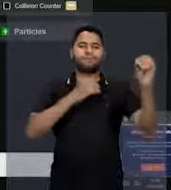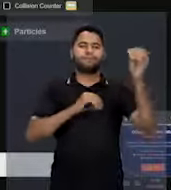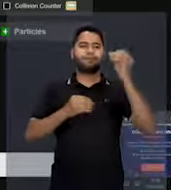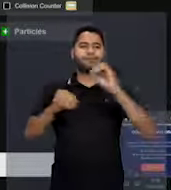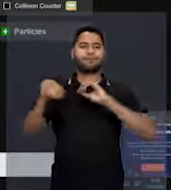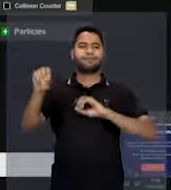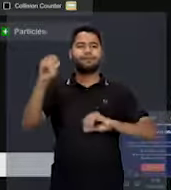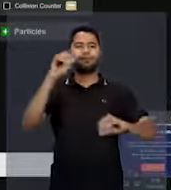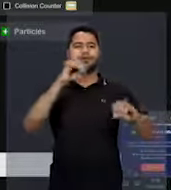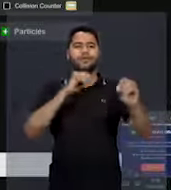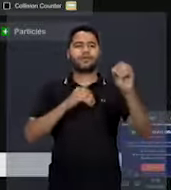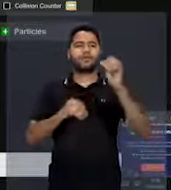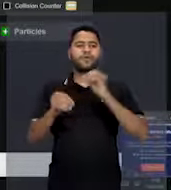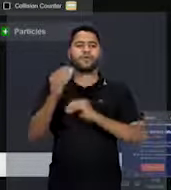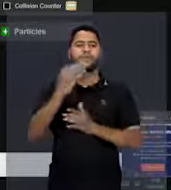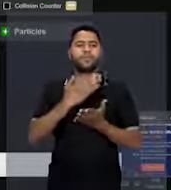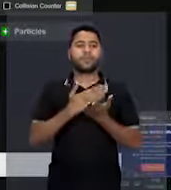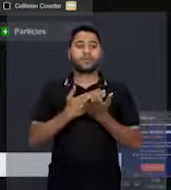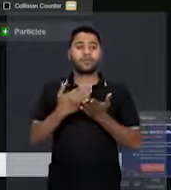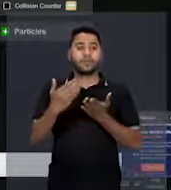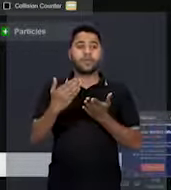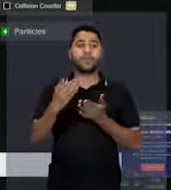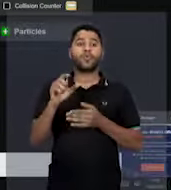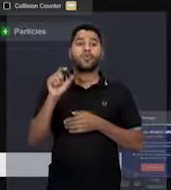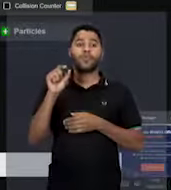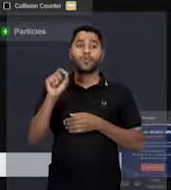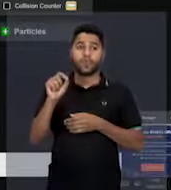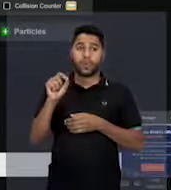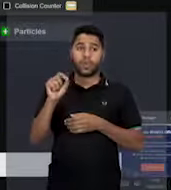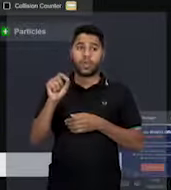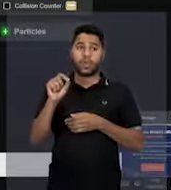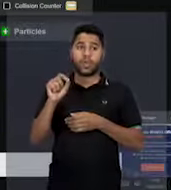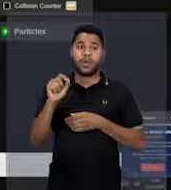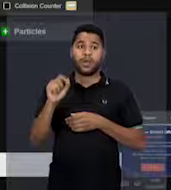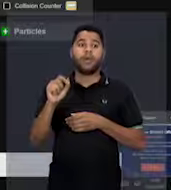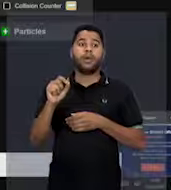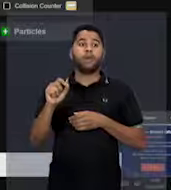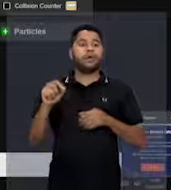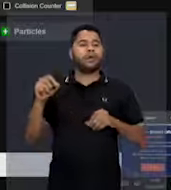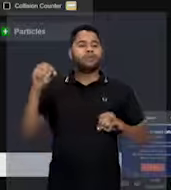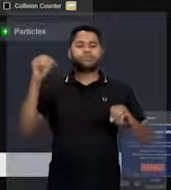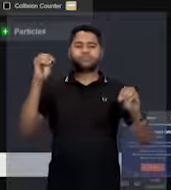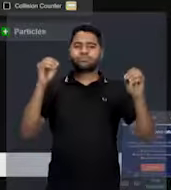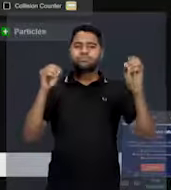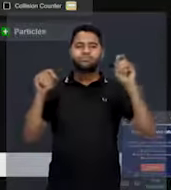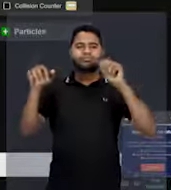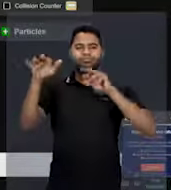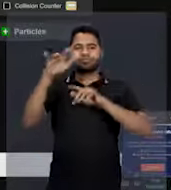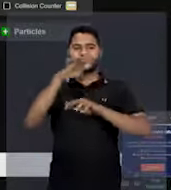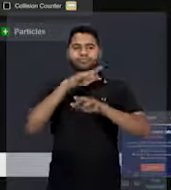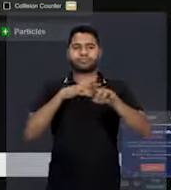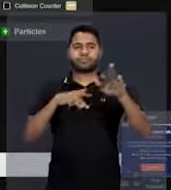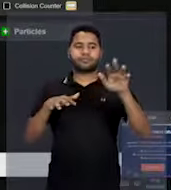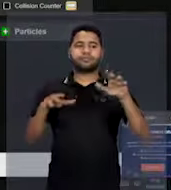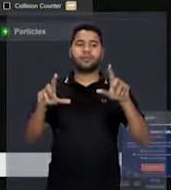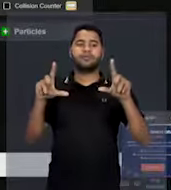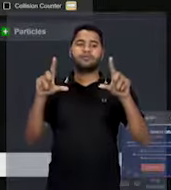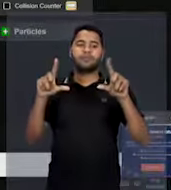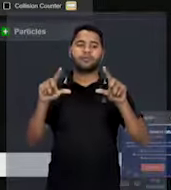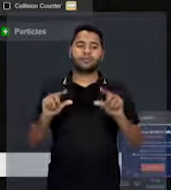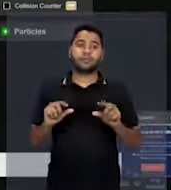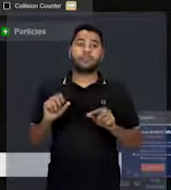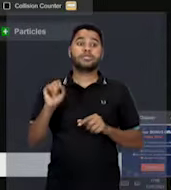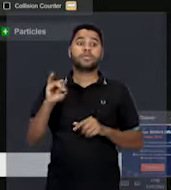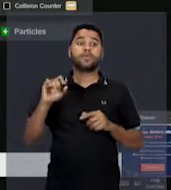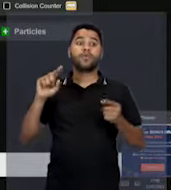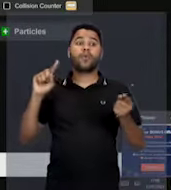moléculas começarem a bater. Isso vai fazer com que ela vá se distribuir naquela área maior, certo? Então a pressão reduz. Se eu fizer